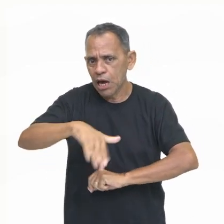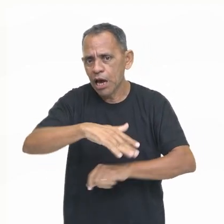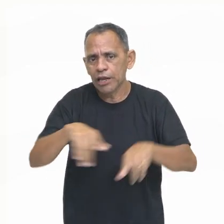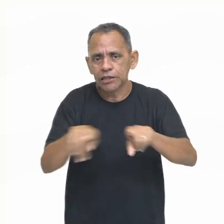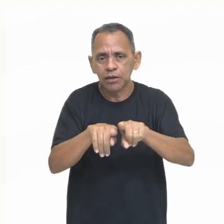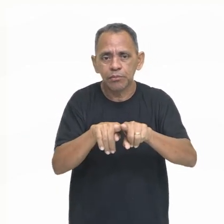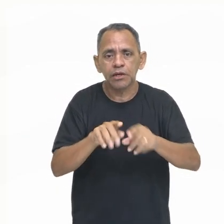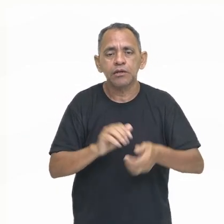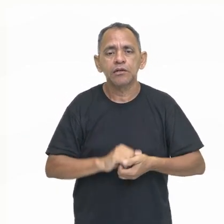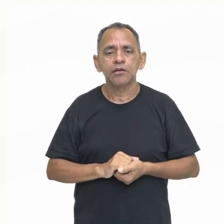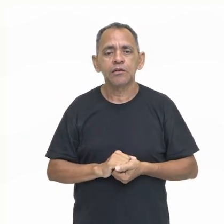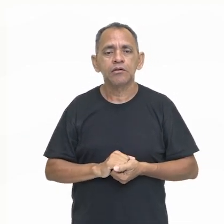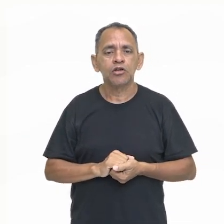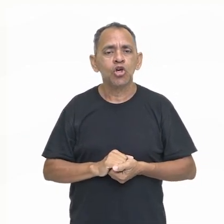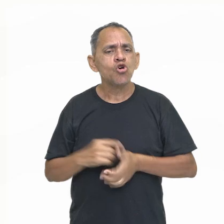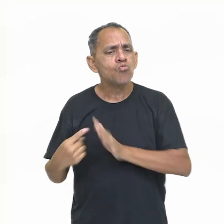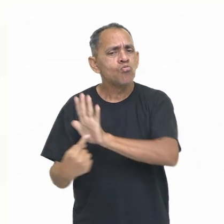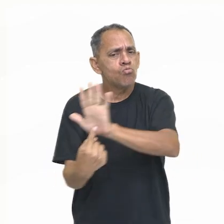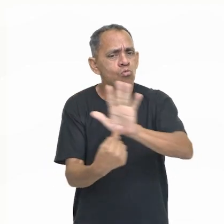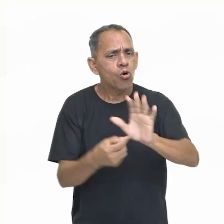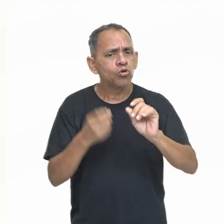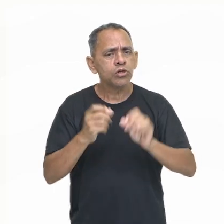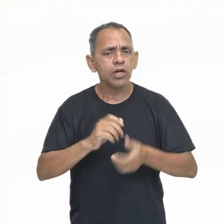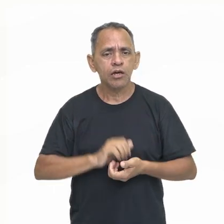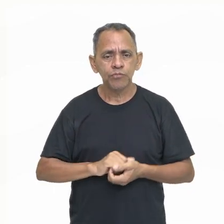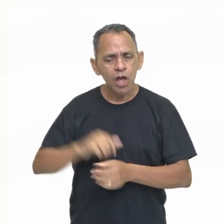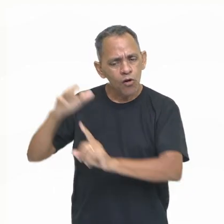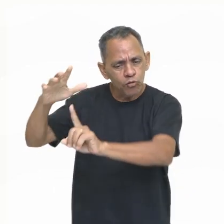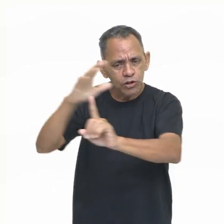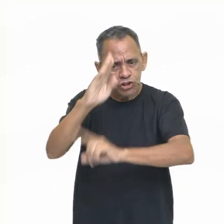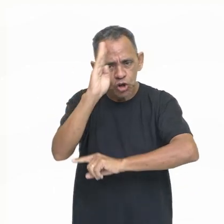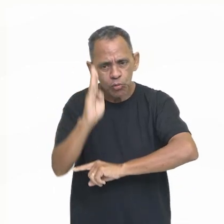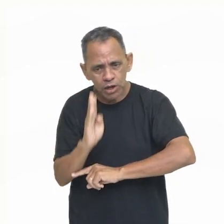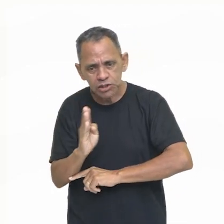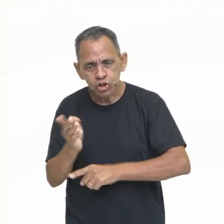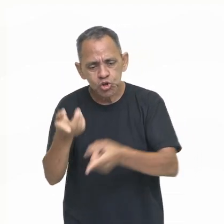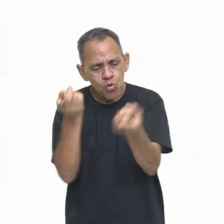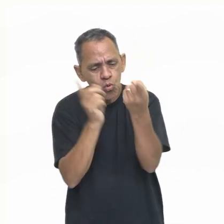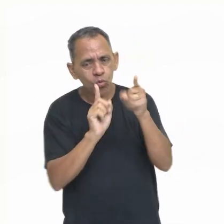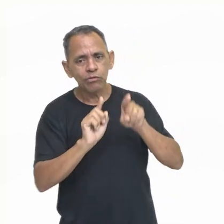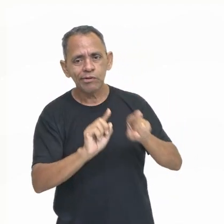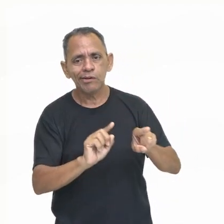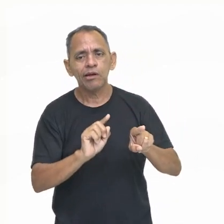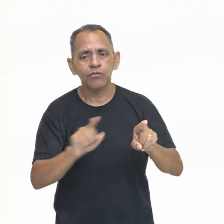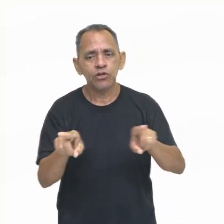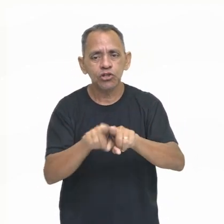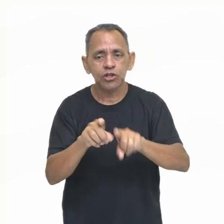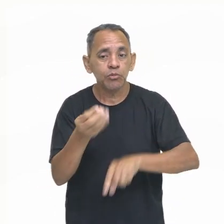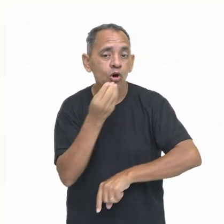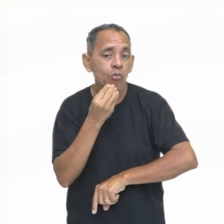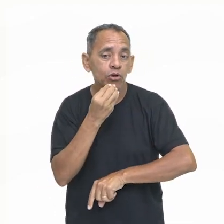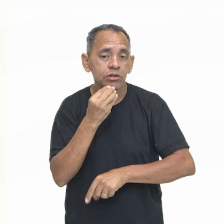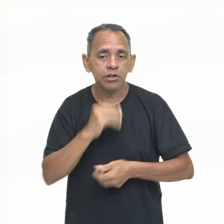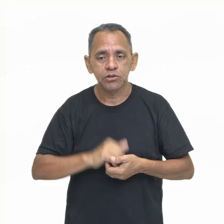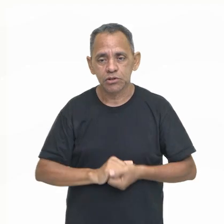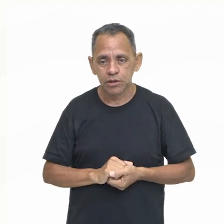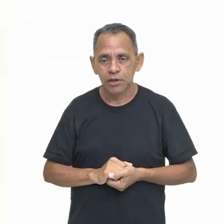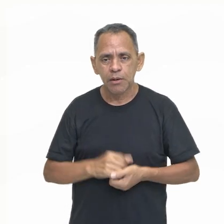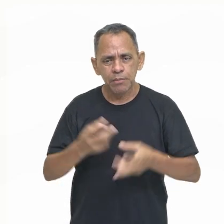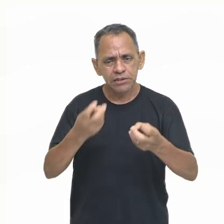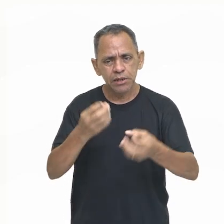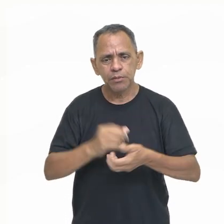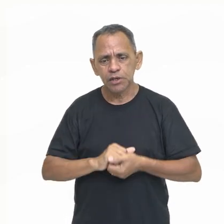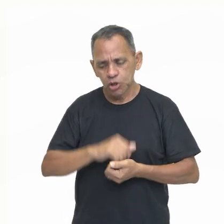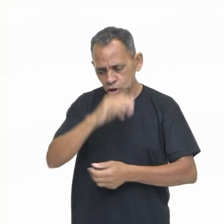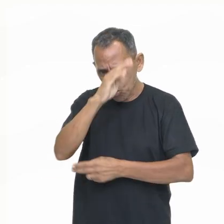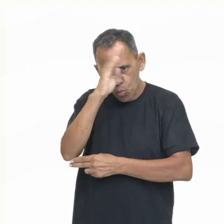Impõe ao Brasil o quê? Desafios e também oportunidades. O país, com sua